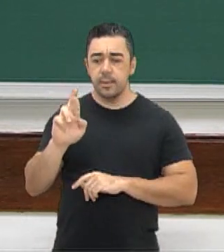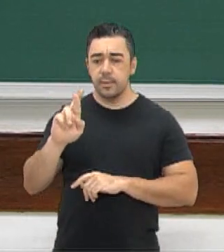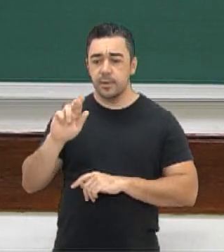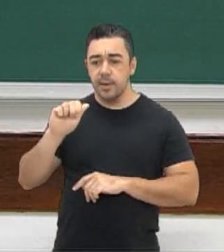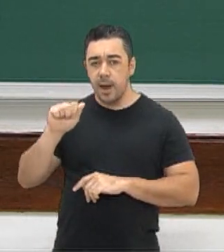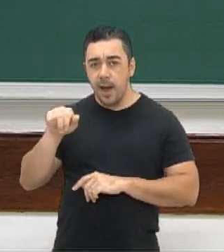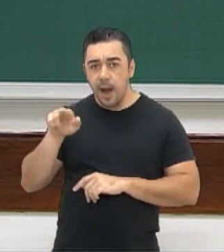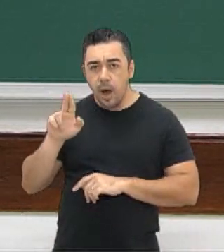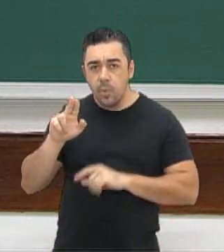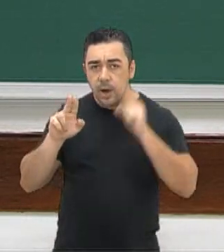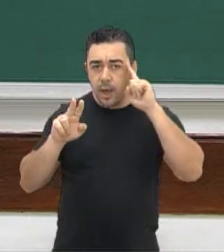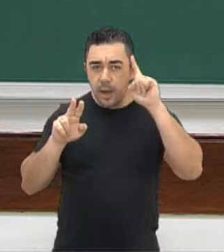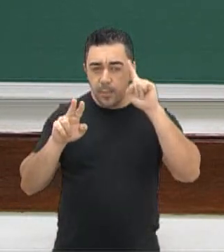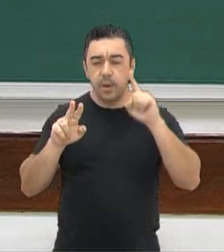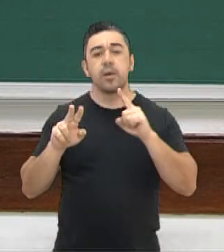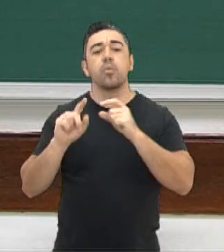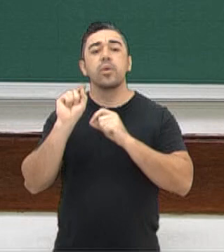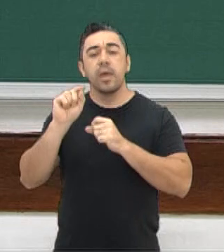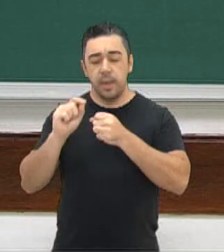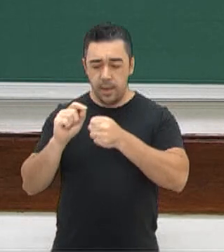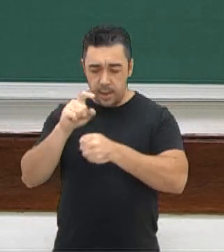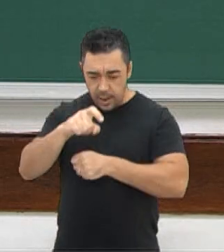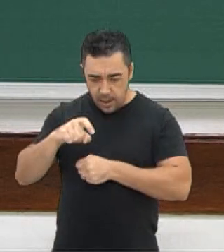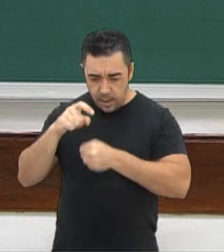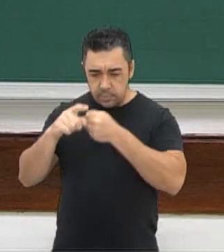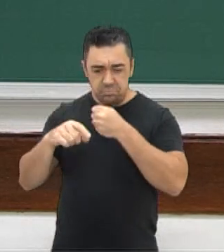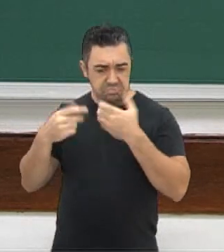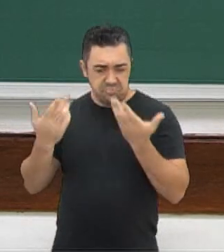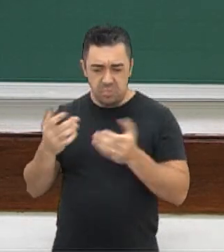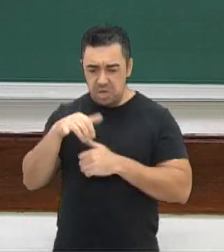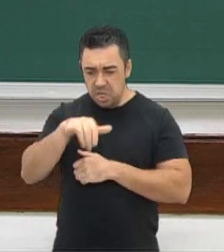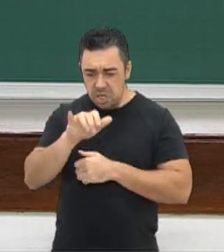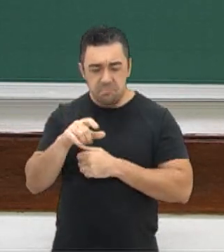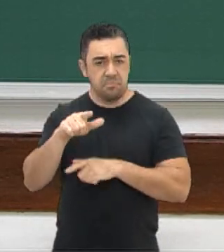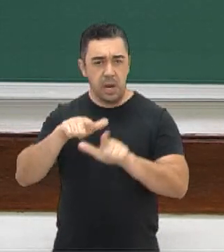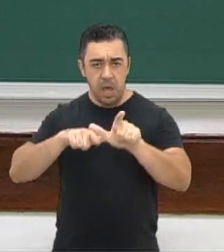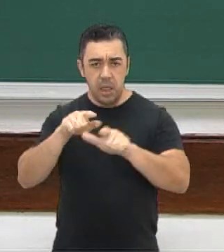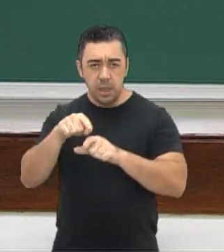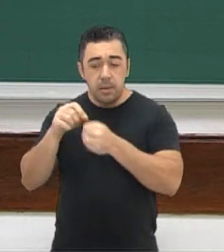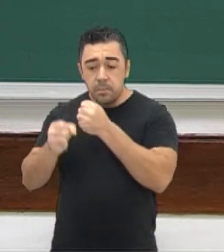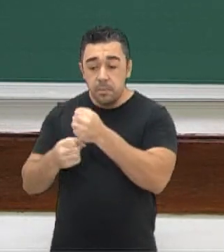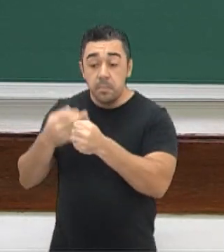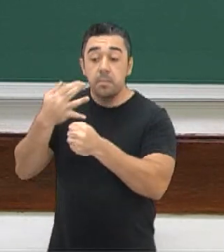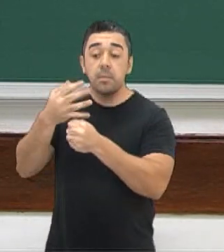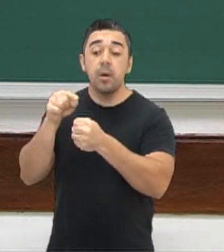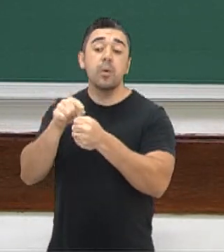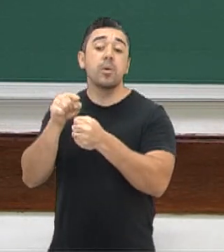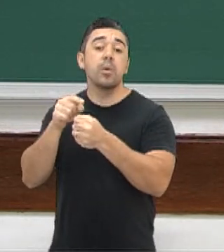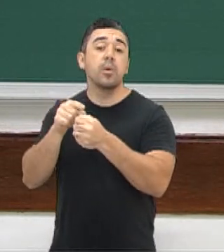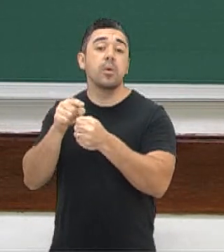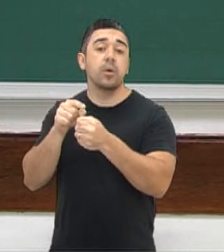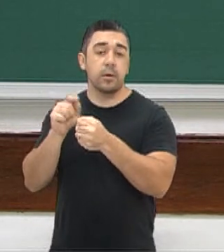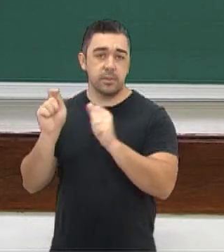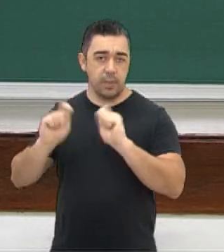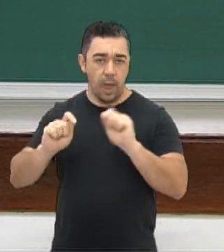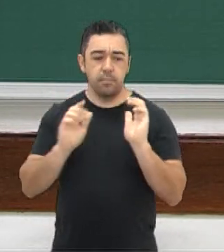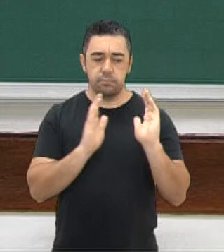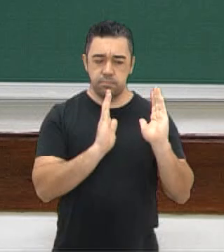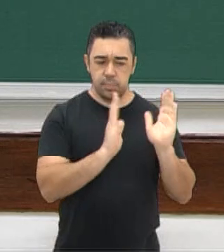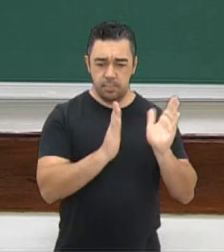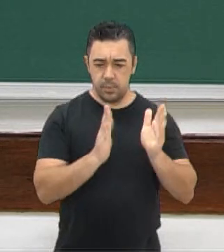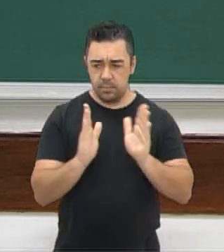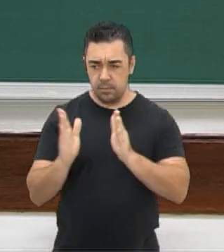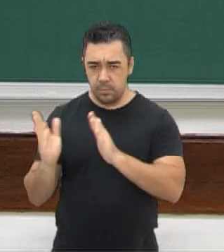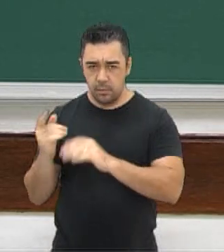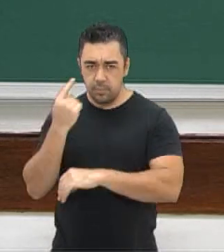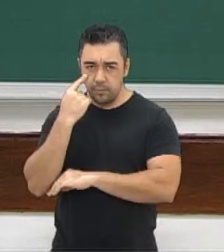polinômio, eu preciso olhar para o expoente da letra. Eu tenho duas formas de resolver isso, uma por partes, né?